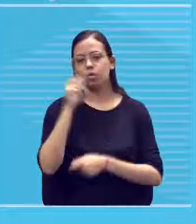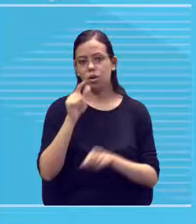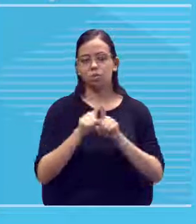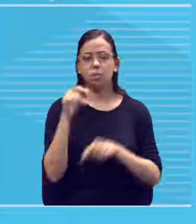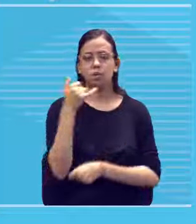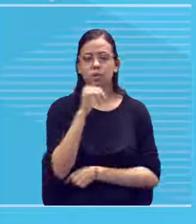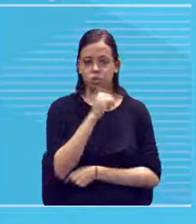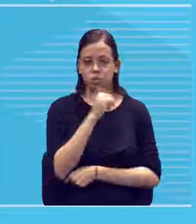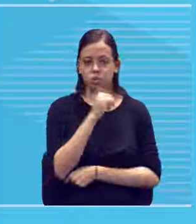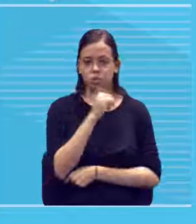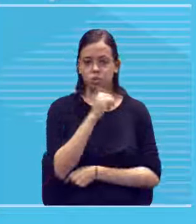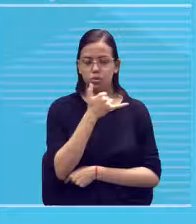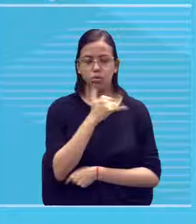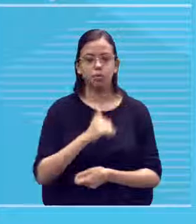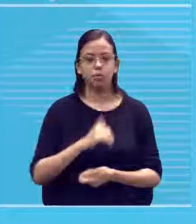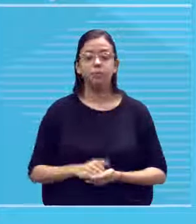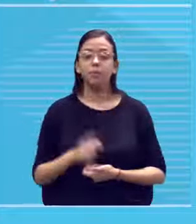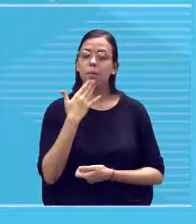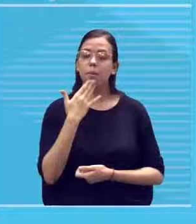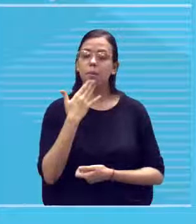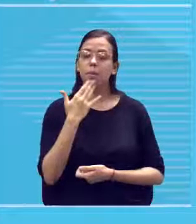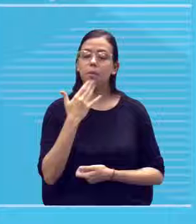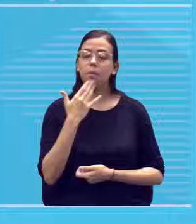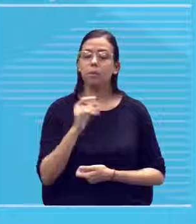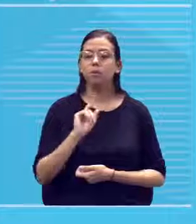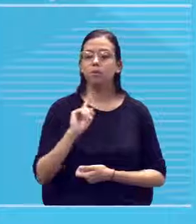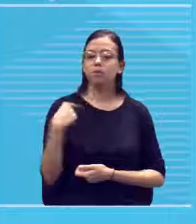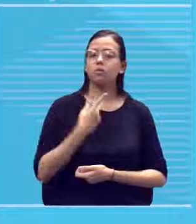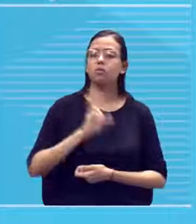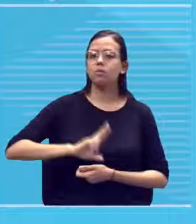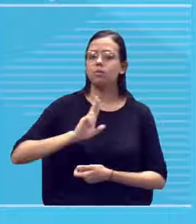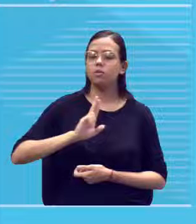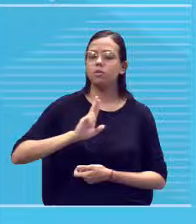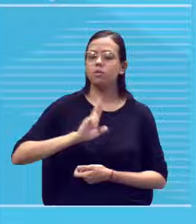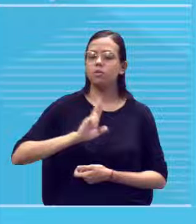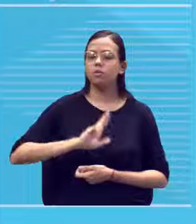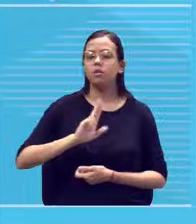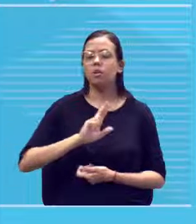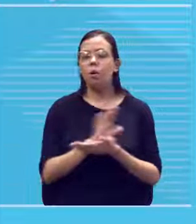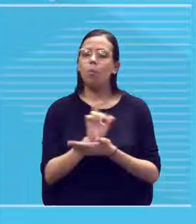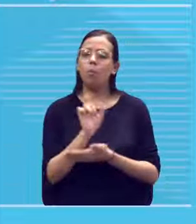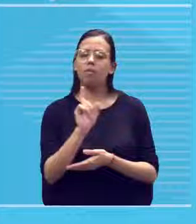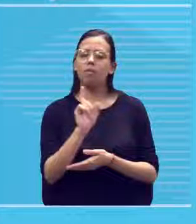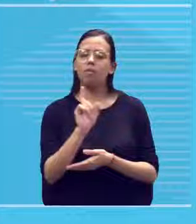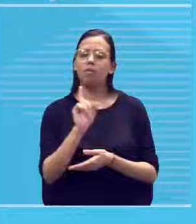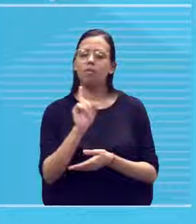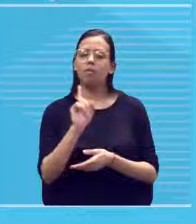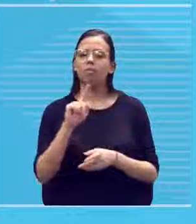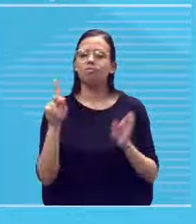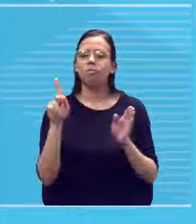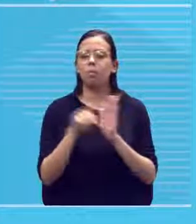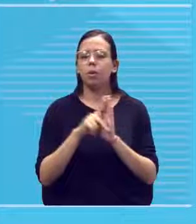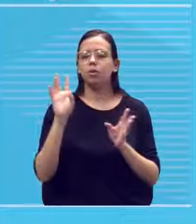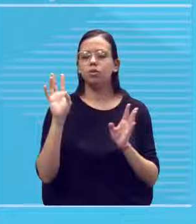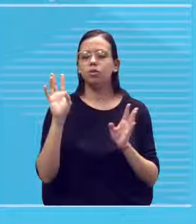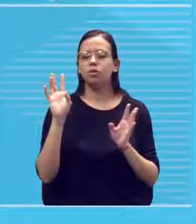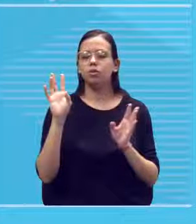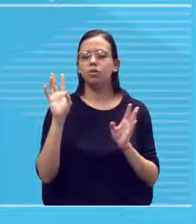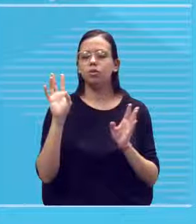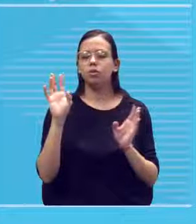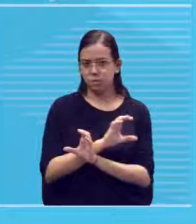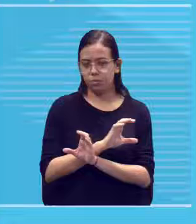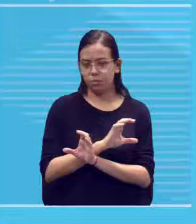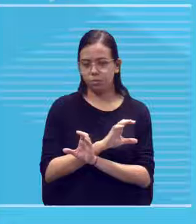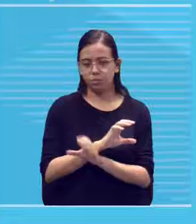água e energia elétrica é melhor a gente colocar algo que seja conclusivo né não tá